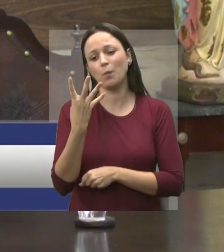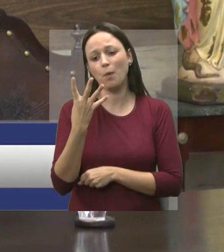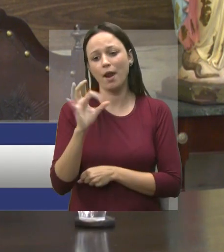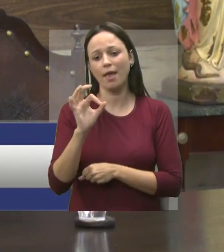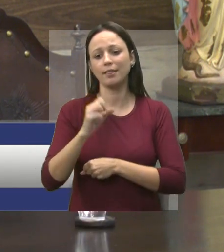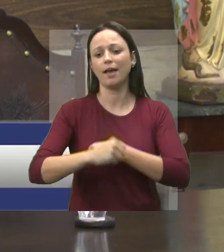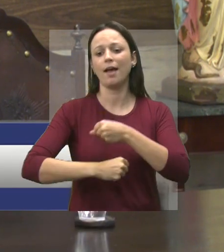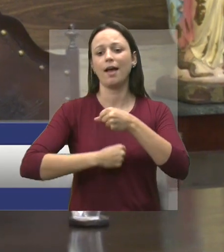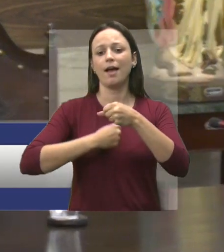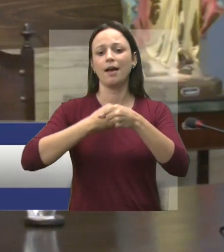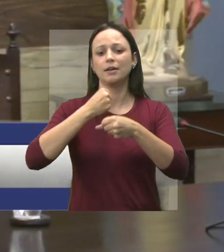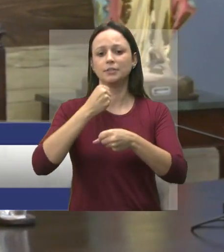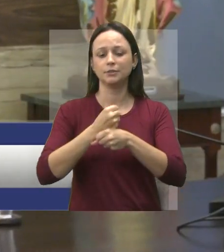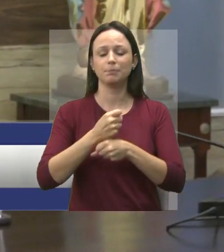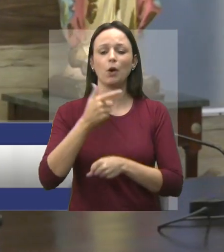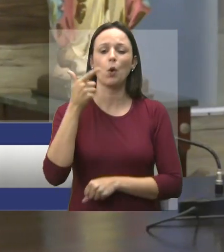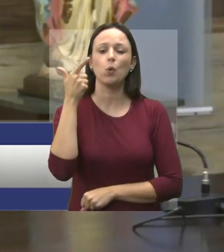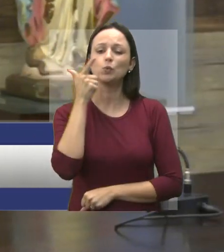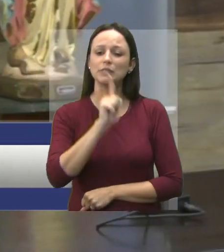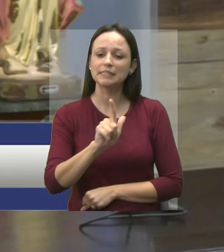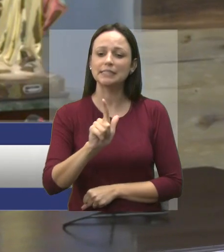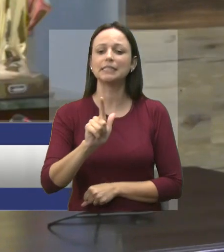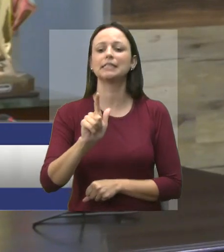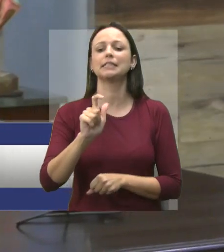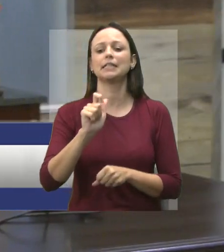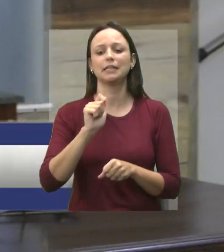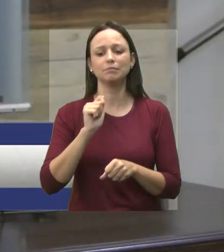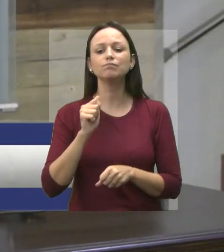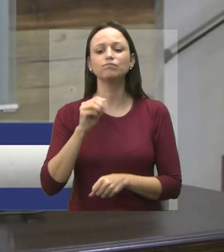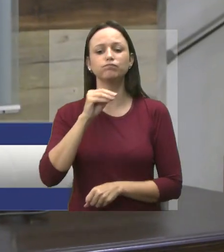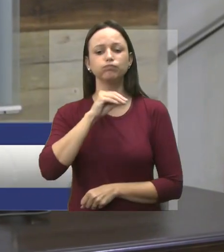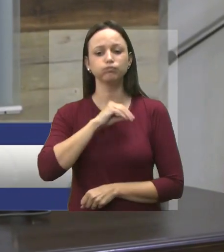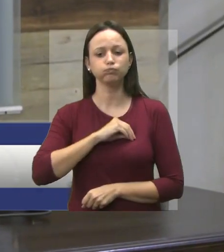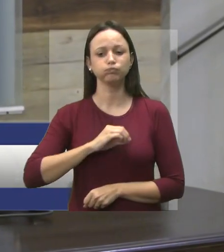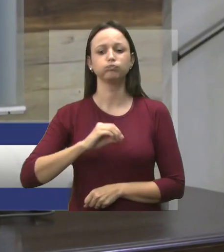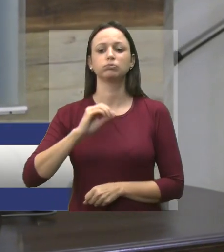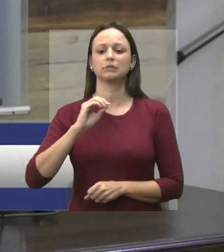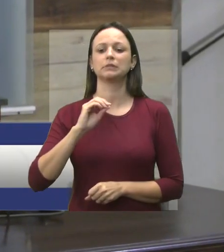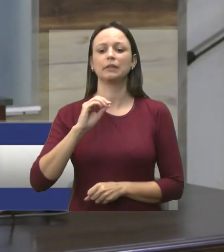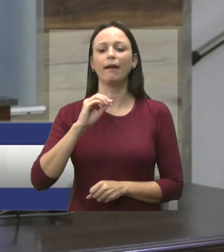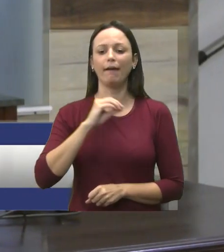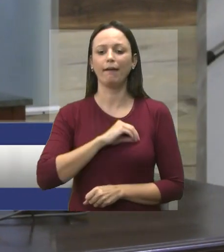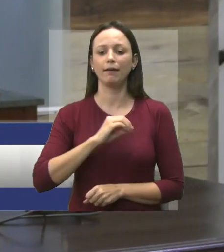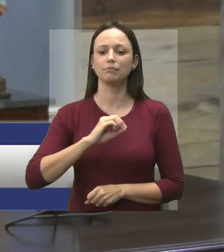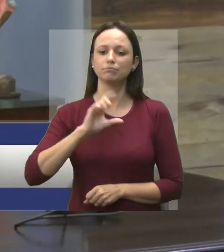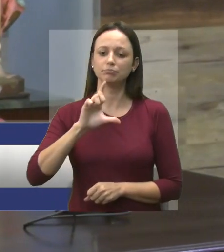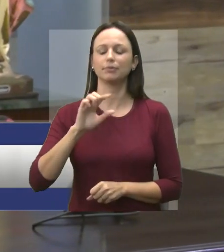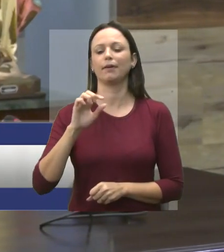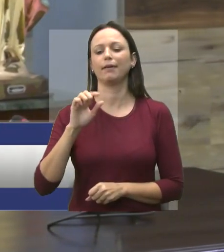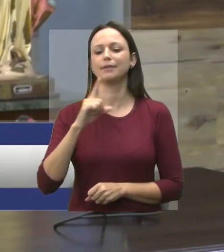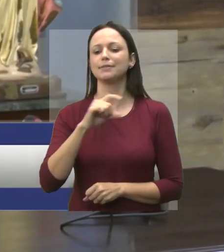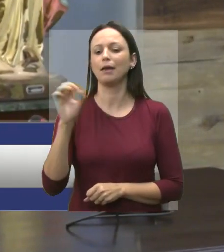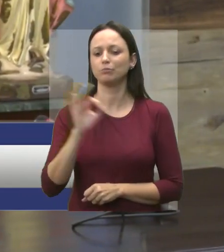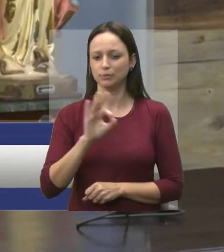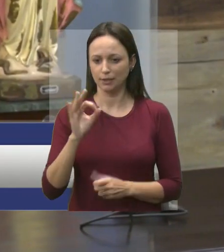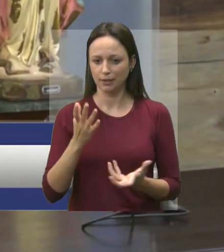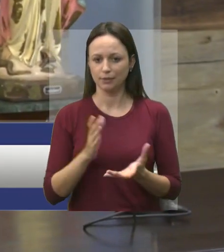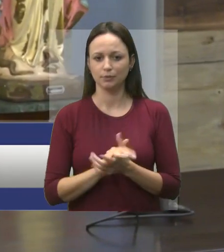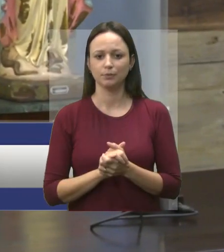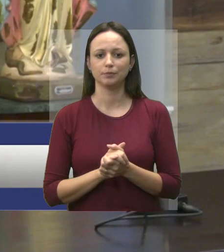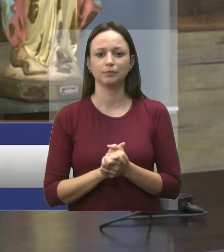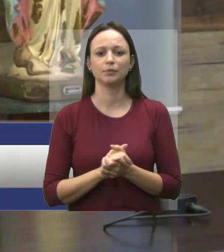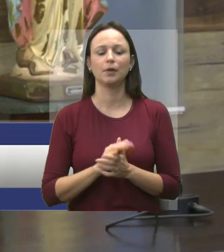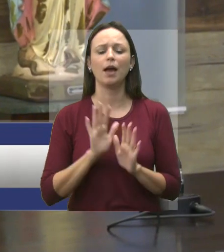para conseguir um benefício integral. E a grande preocupação é das pessoas que já estão